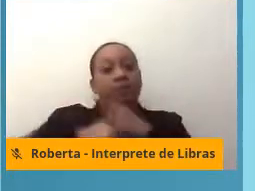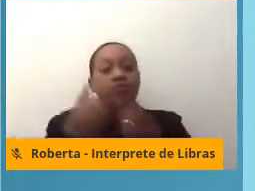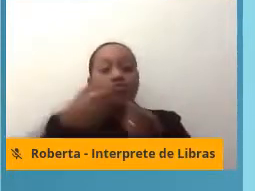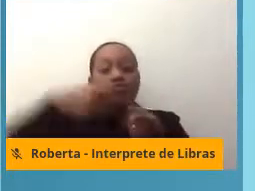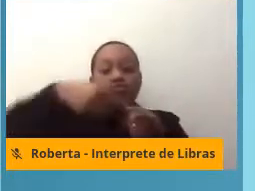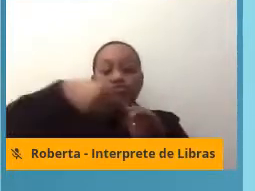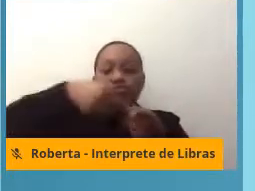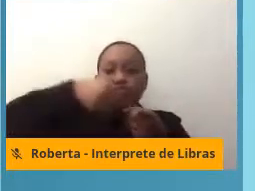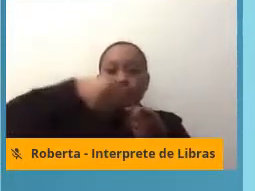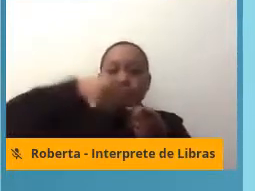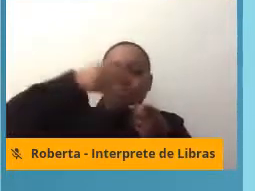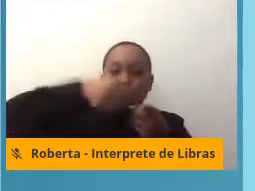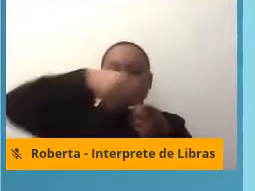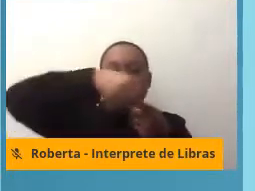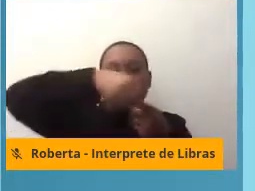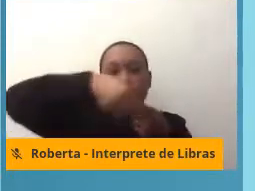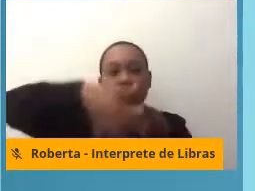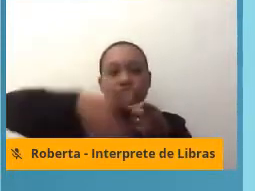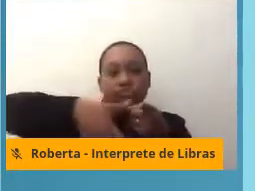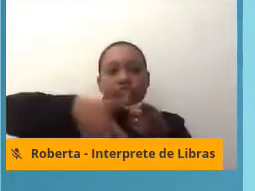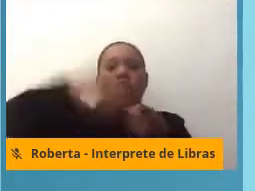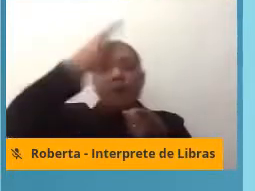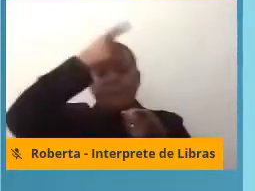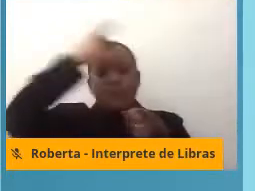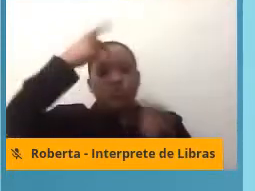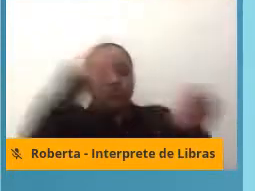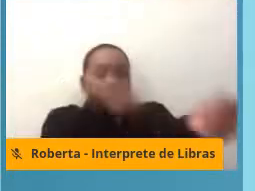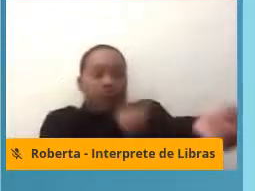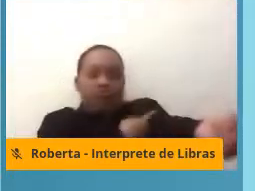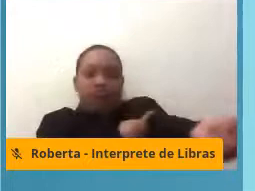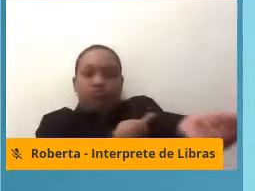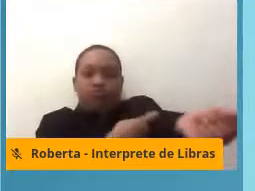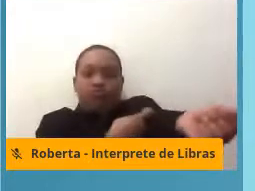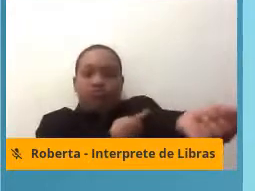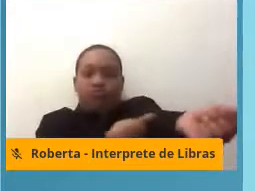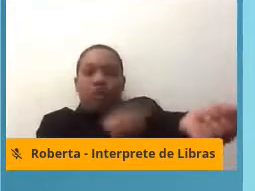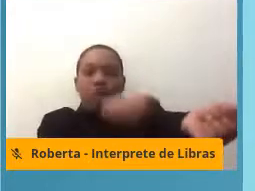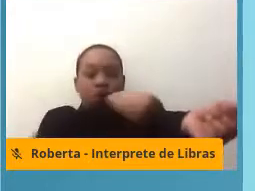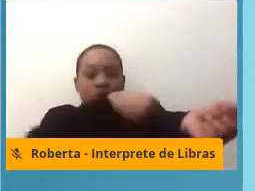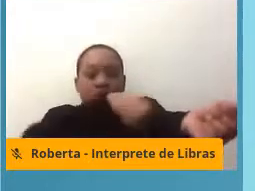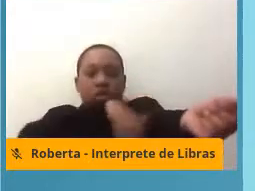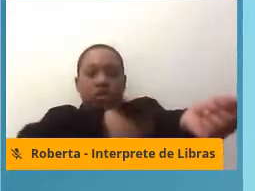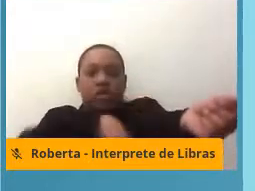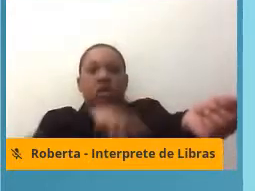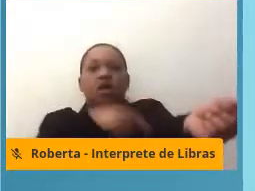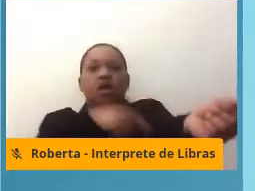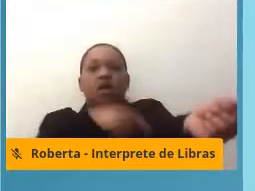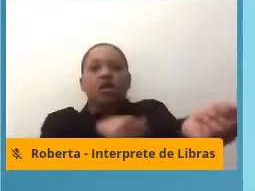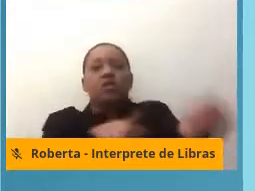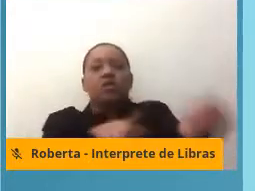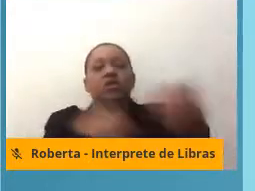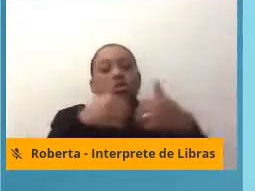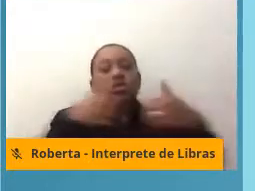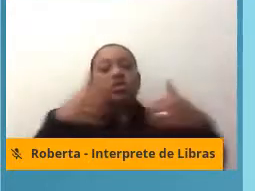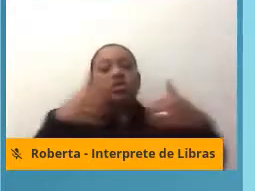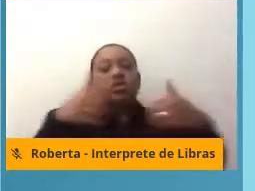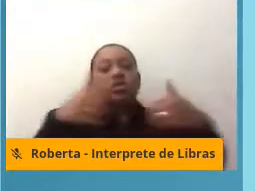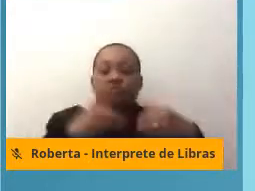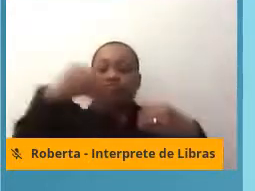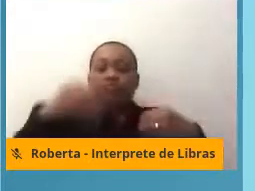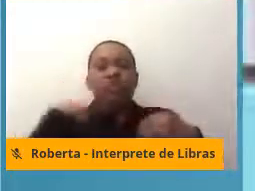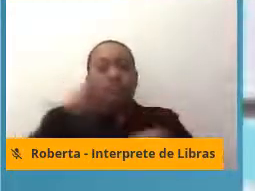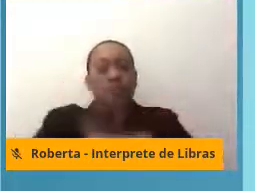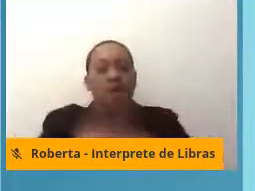veia do paciente e separa essa amostra. O sangue, a parte mais pesada fica embaixo e a gente pega o soro ou o